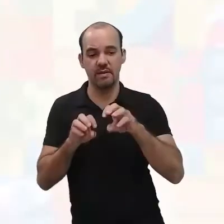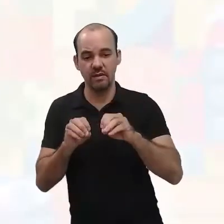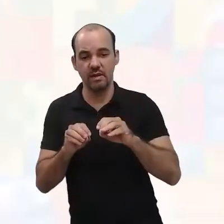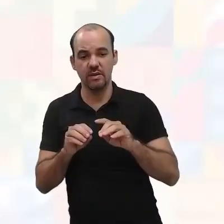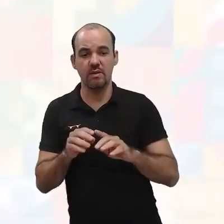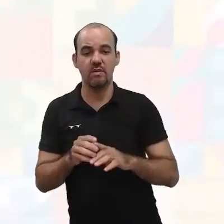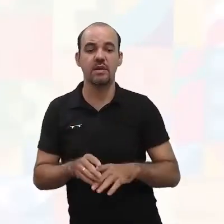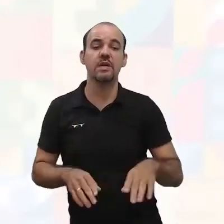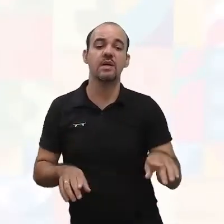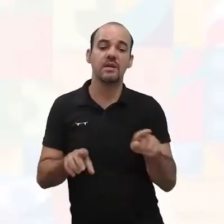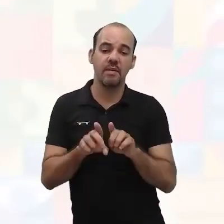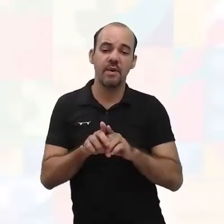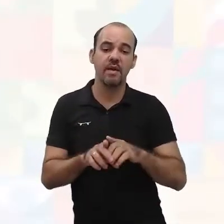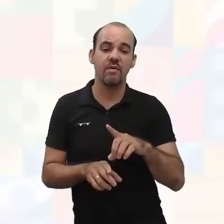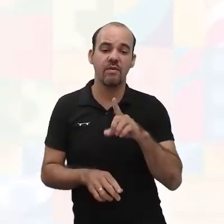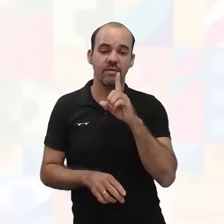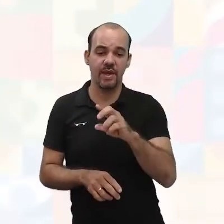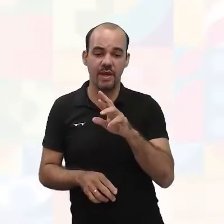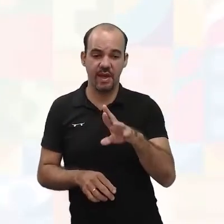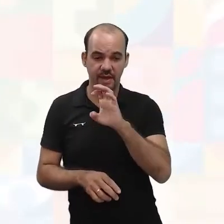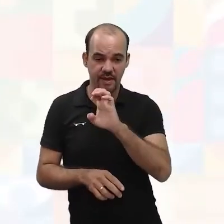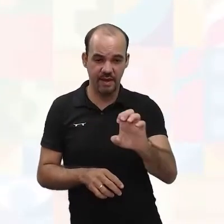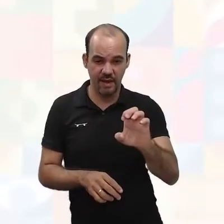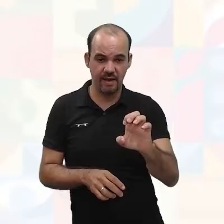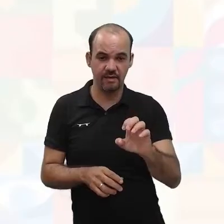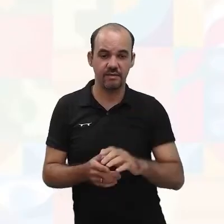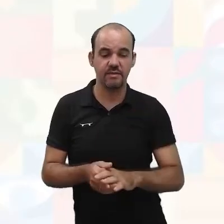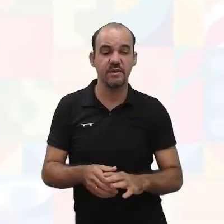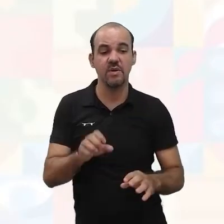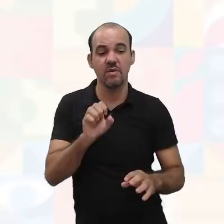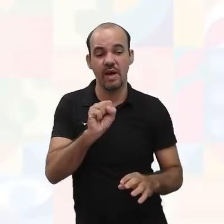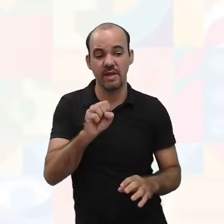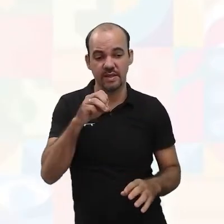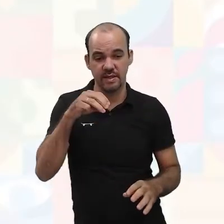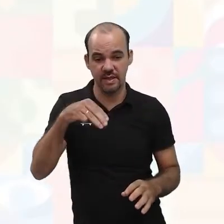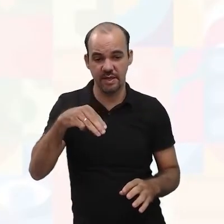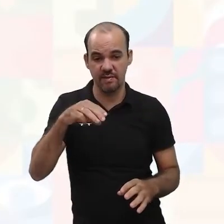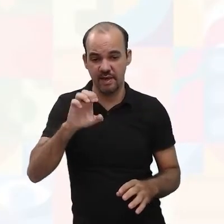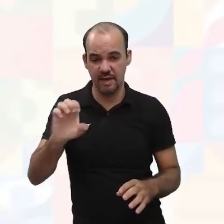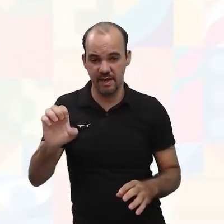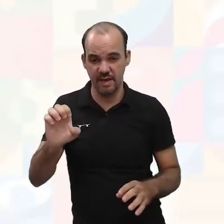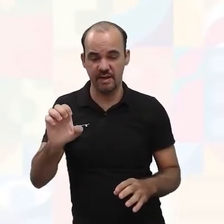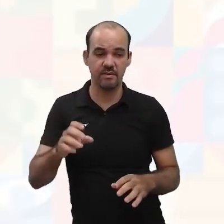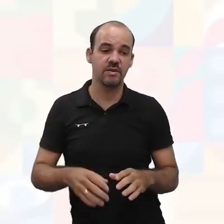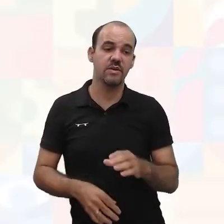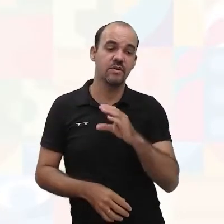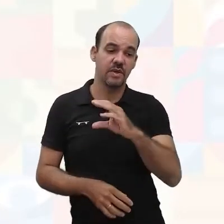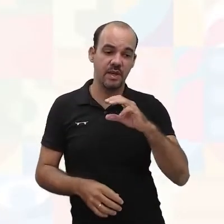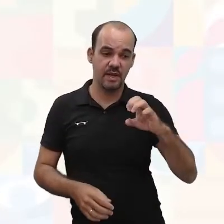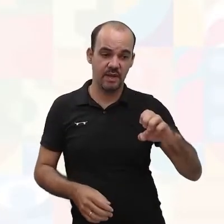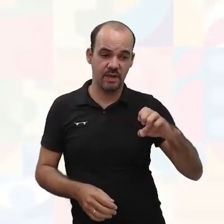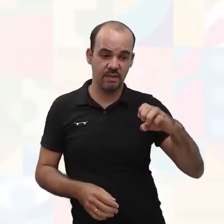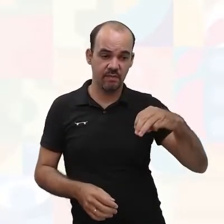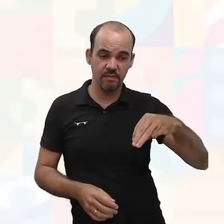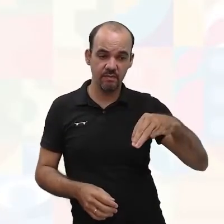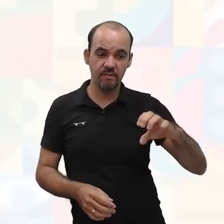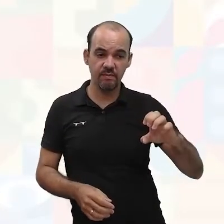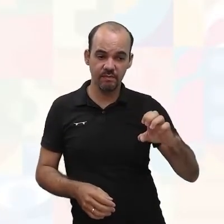municipal, existe a Secretaria Municipal de Educação e o Conselho Municipal de Educação. Né? Você